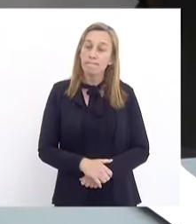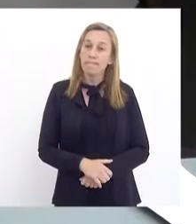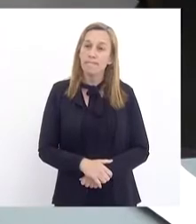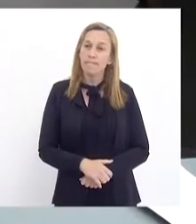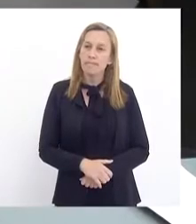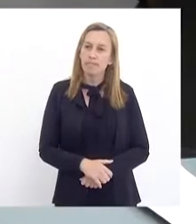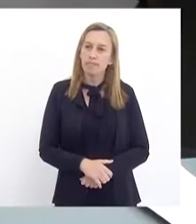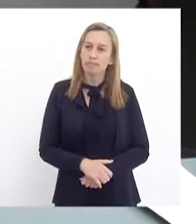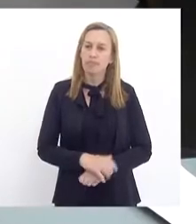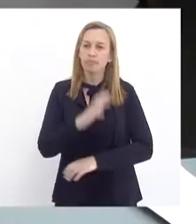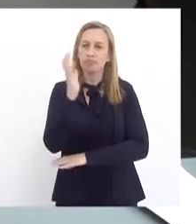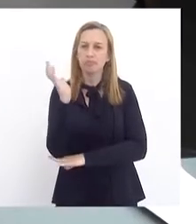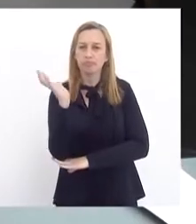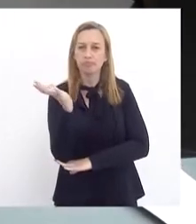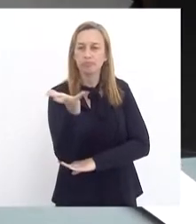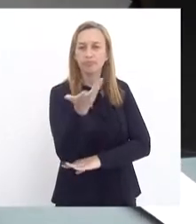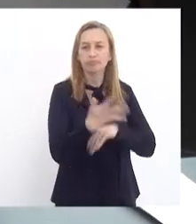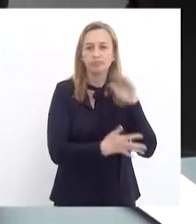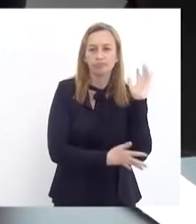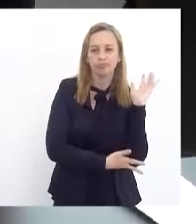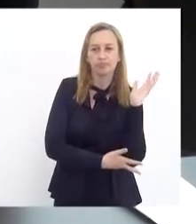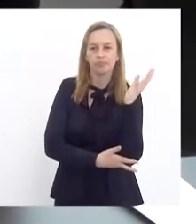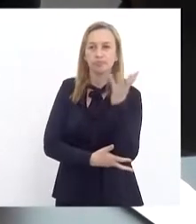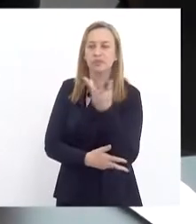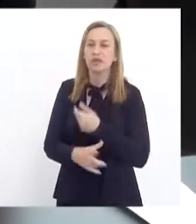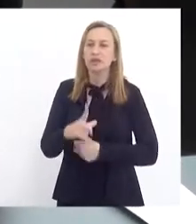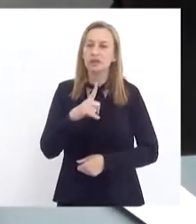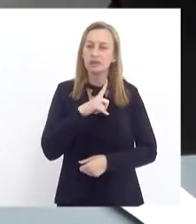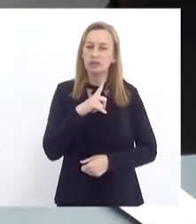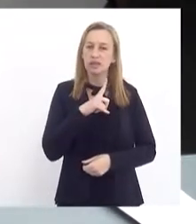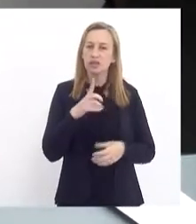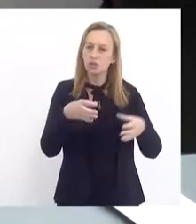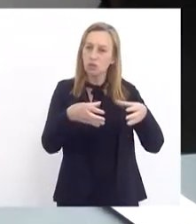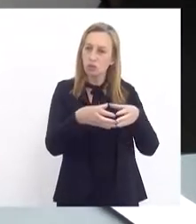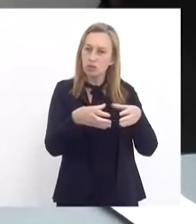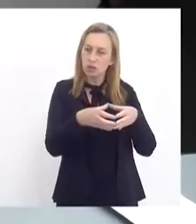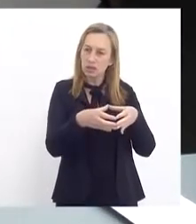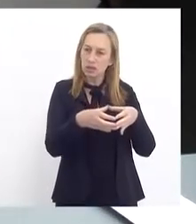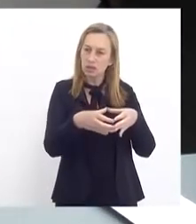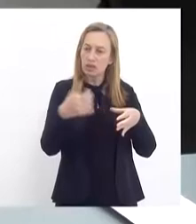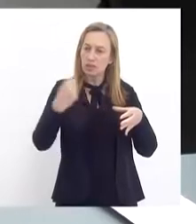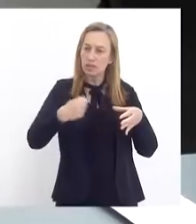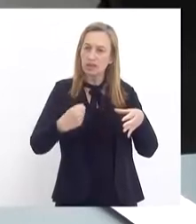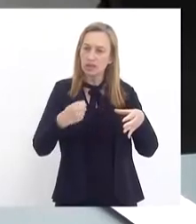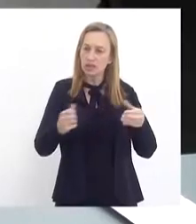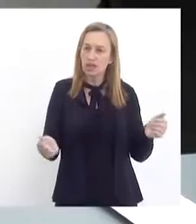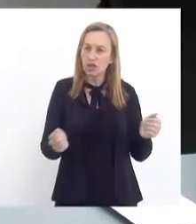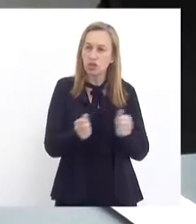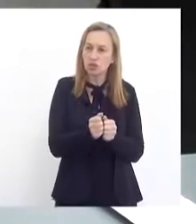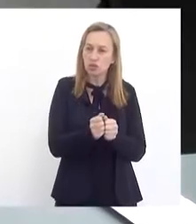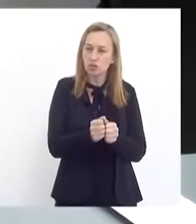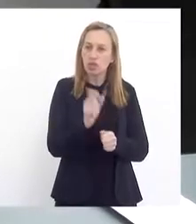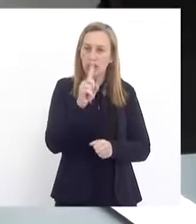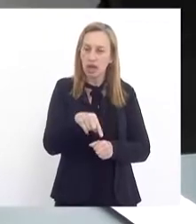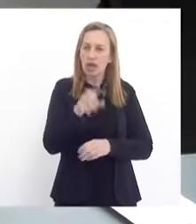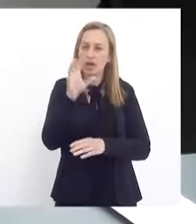eminentemente ambiental. Se tem alguma comissão que devia fazer parte, é a do meio